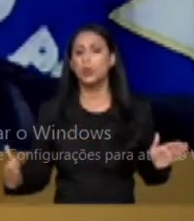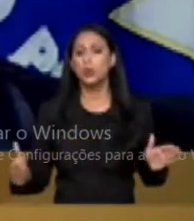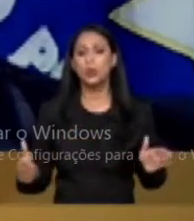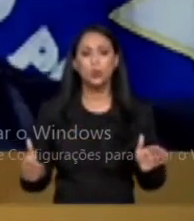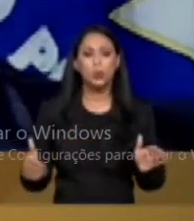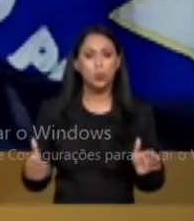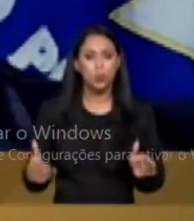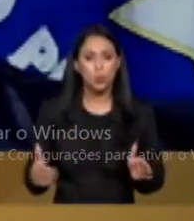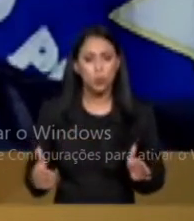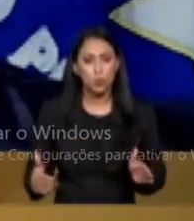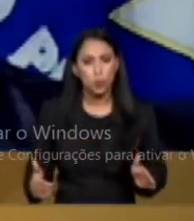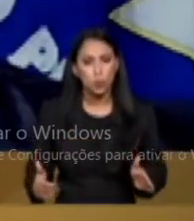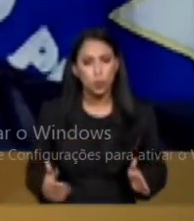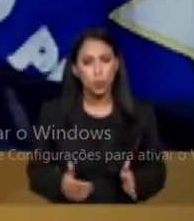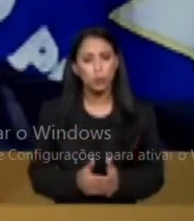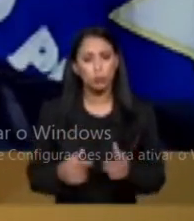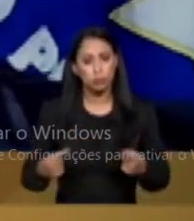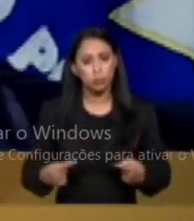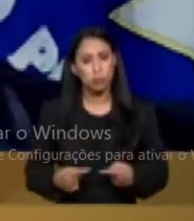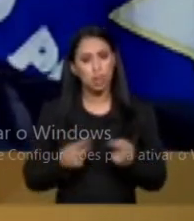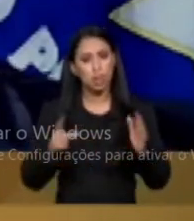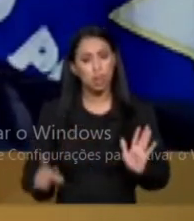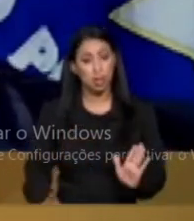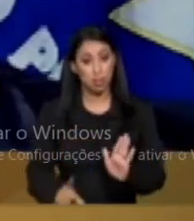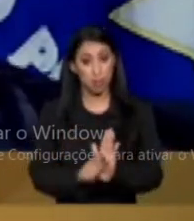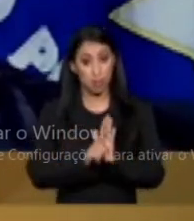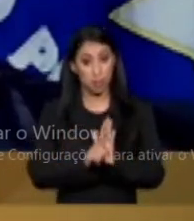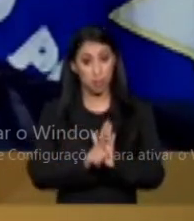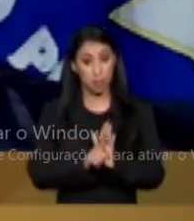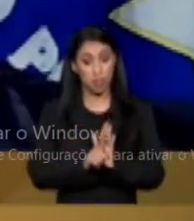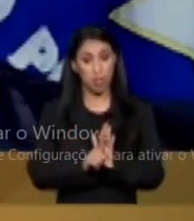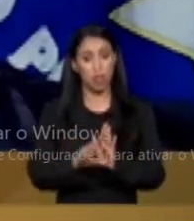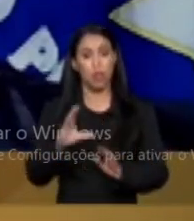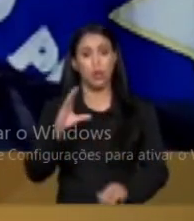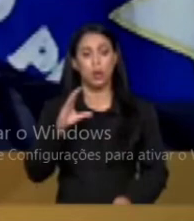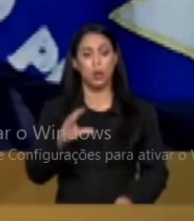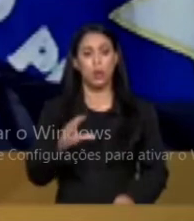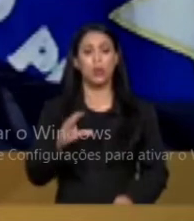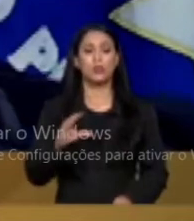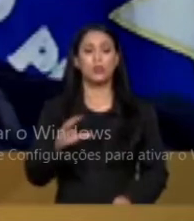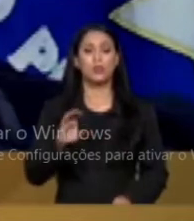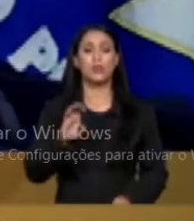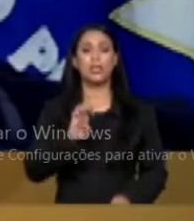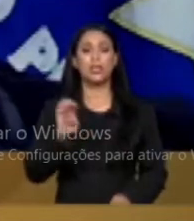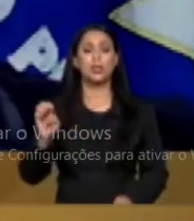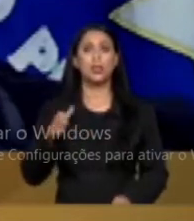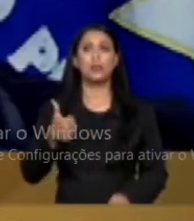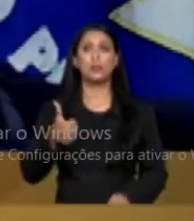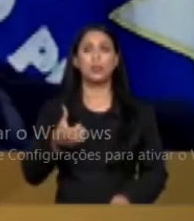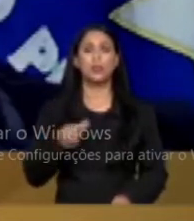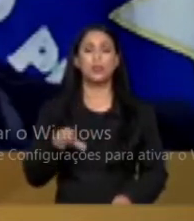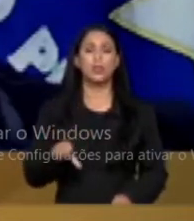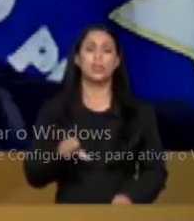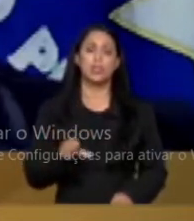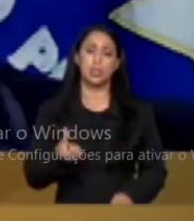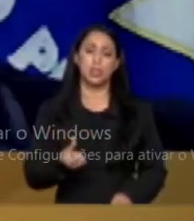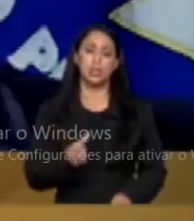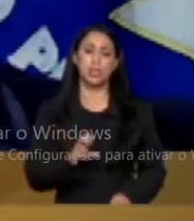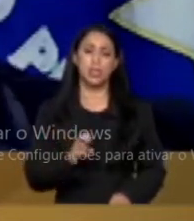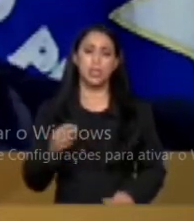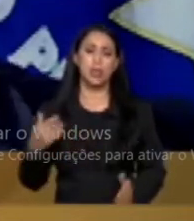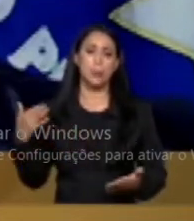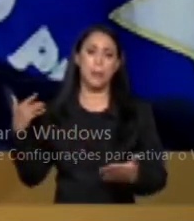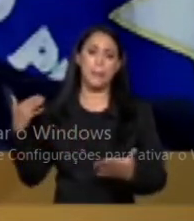o arcabouço legislativo, desde o Código Eleitoral de 65 até os nossos dias.